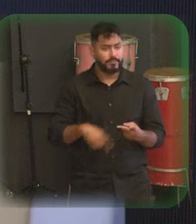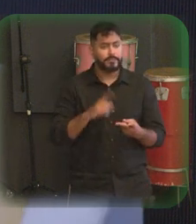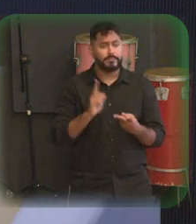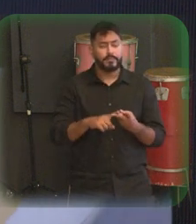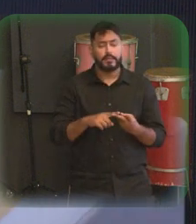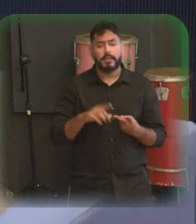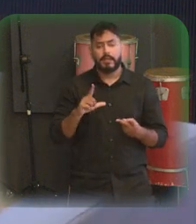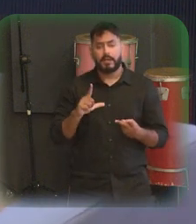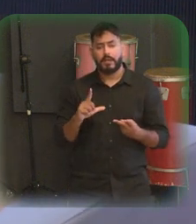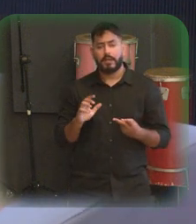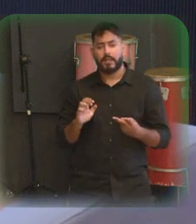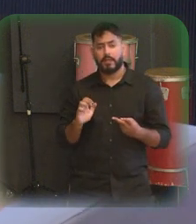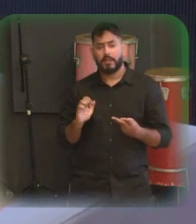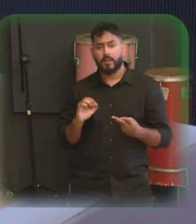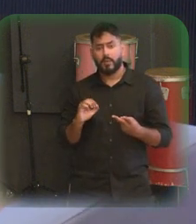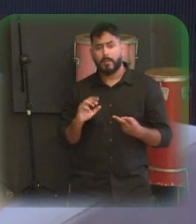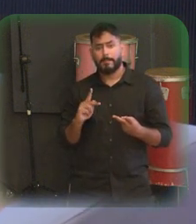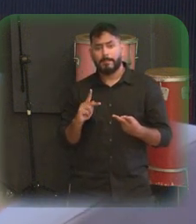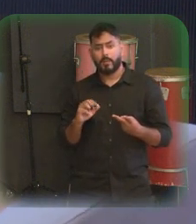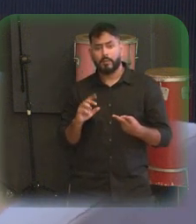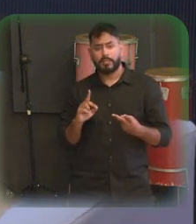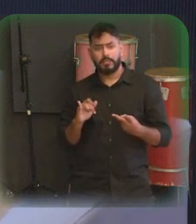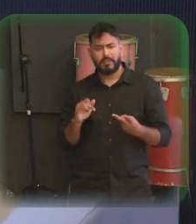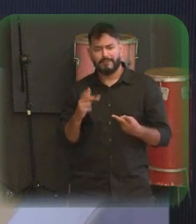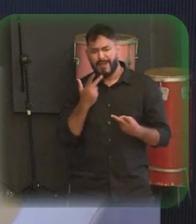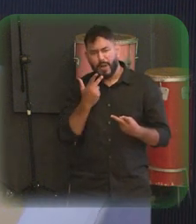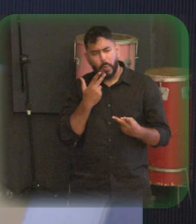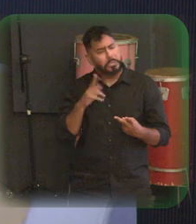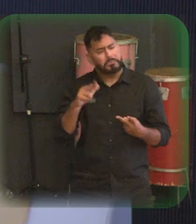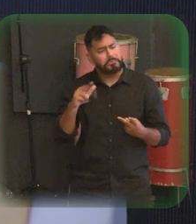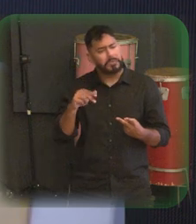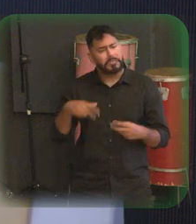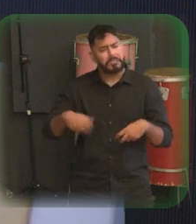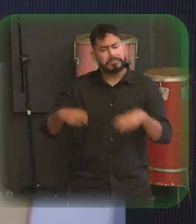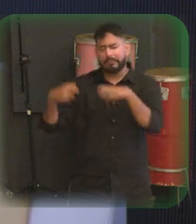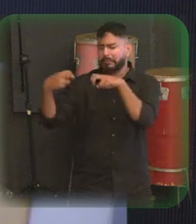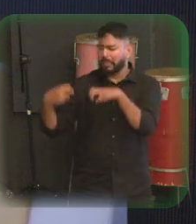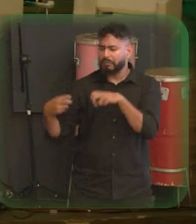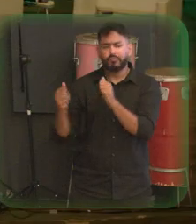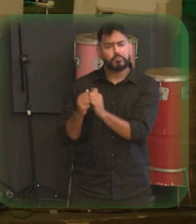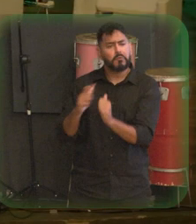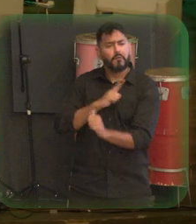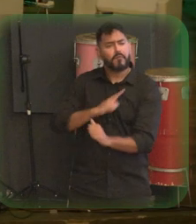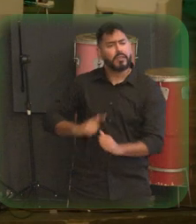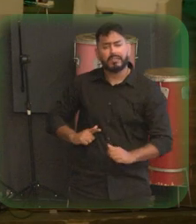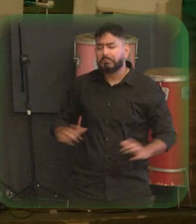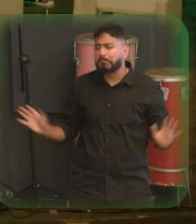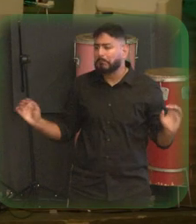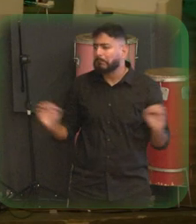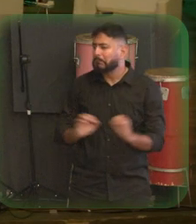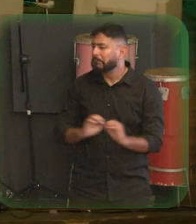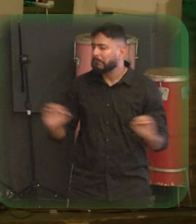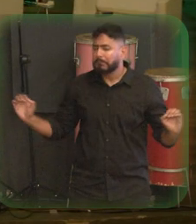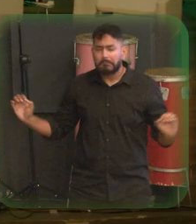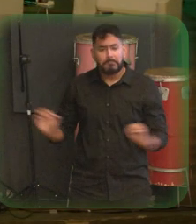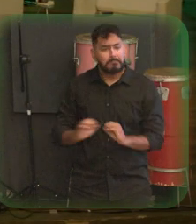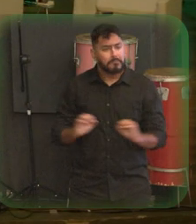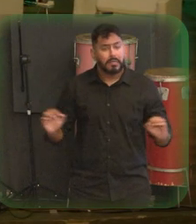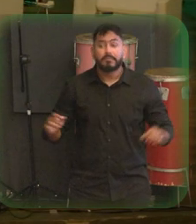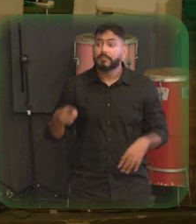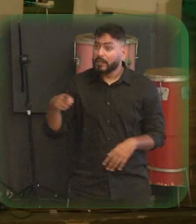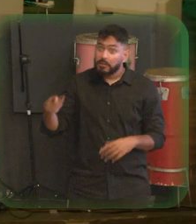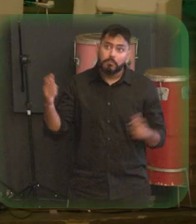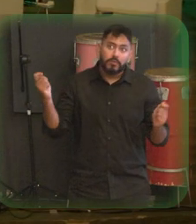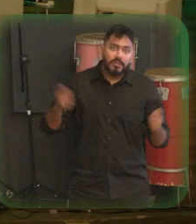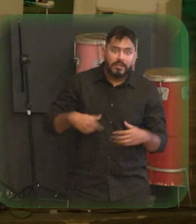Leopoldina, eles disseram que nunca tinham sentado à mesa com o governador de Pernambuco. E que ali poderia